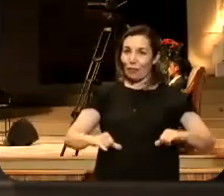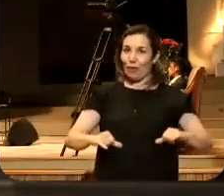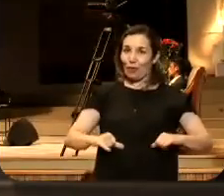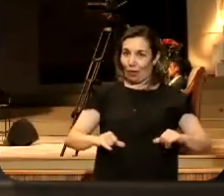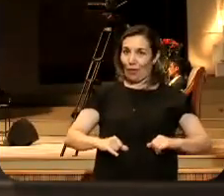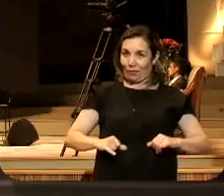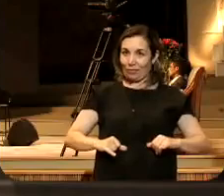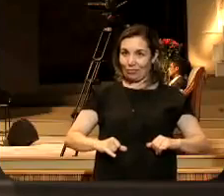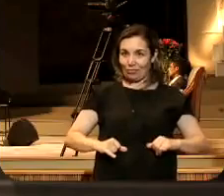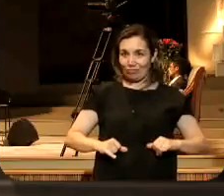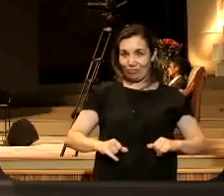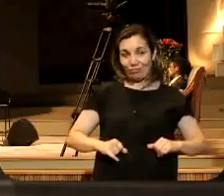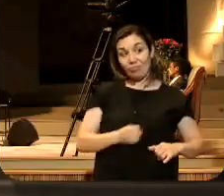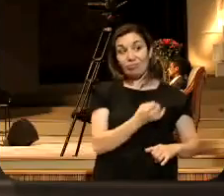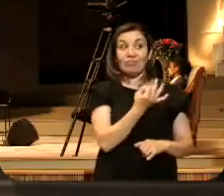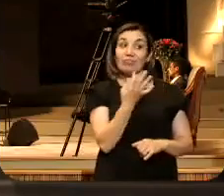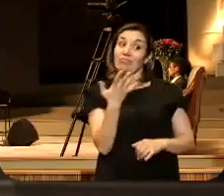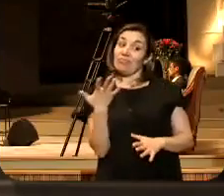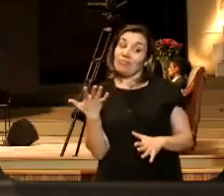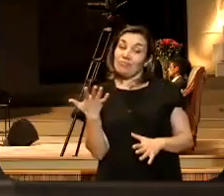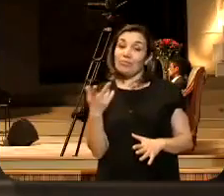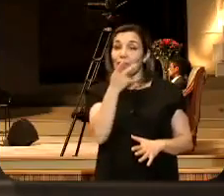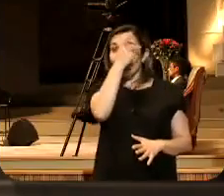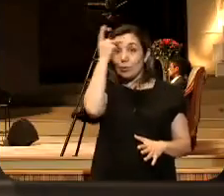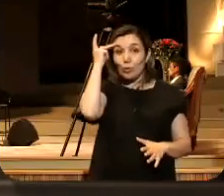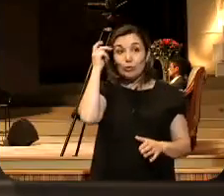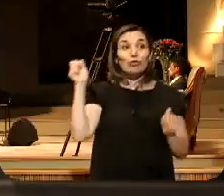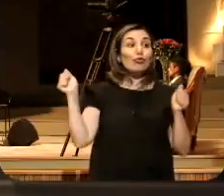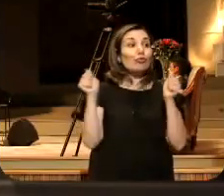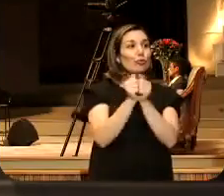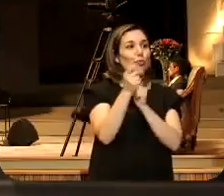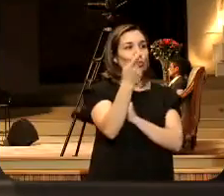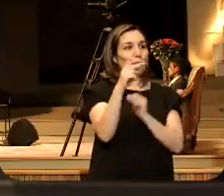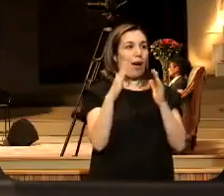vezes, a pessoa que está sofrendo dorme na mesma cama que você.